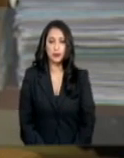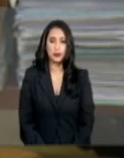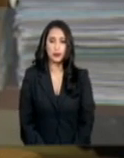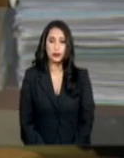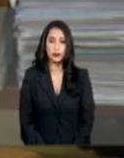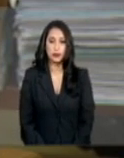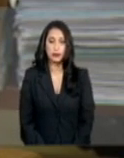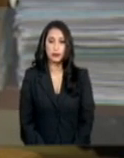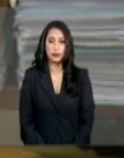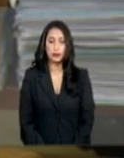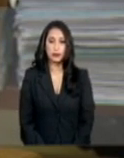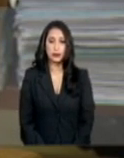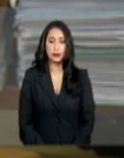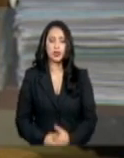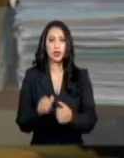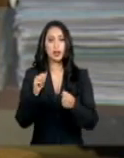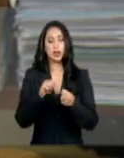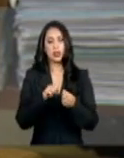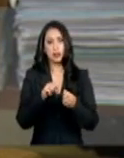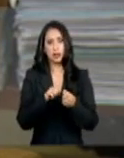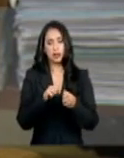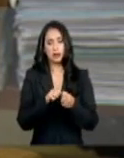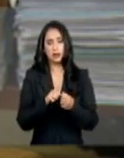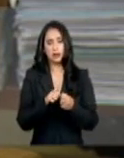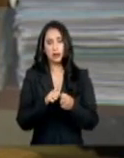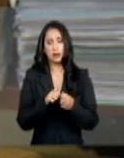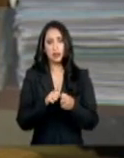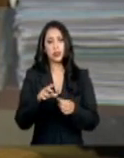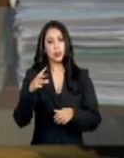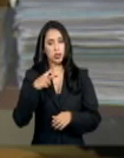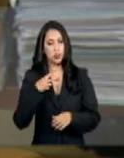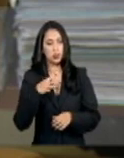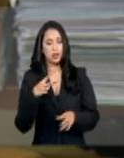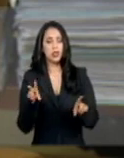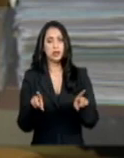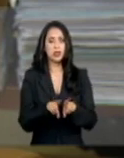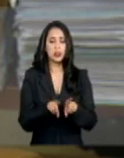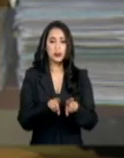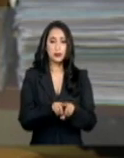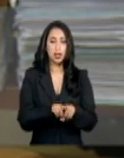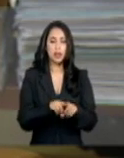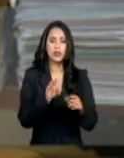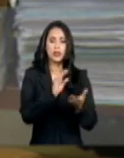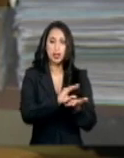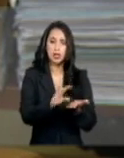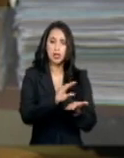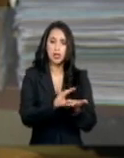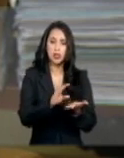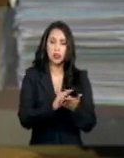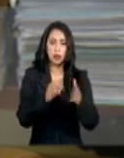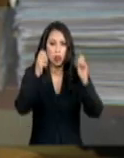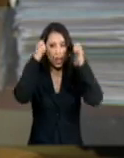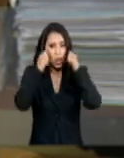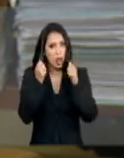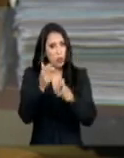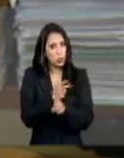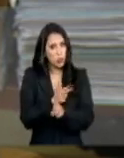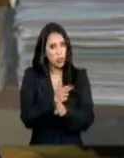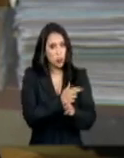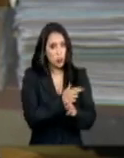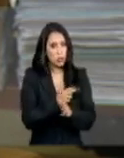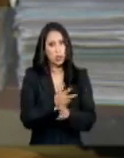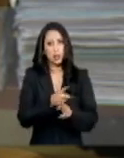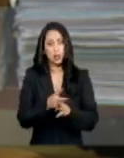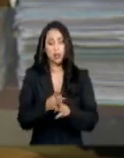faz considerações particulares a respeito do financiamento ao terrorismo é por intermédio